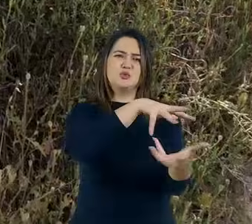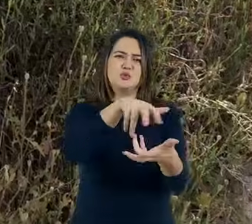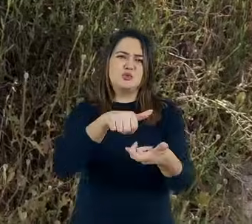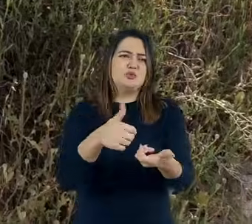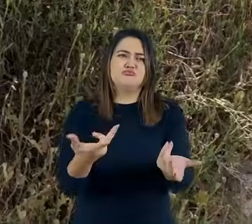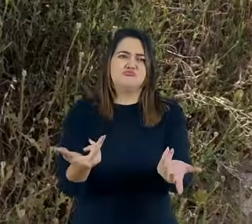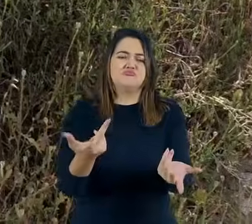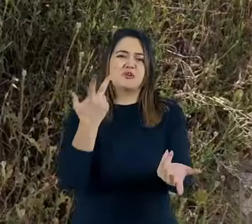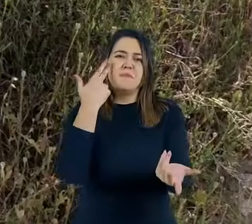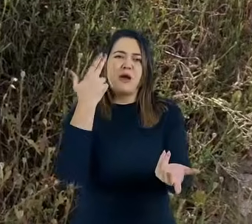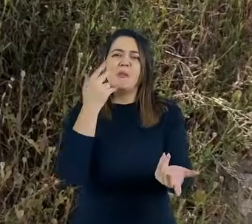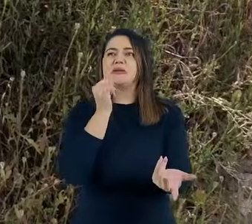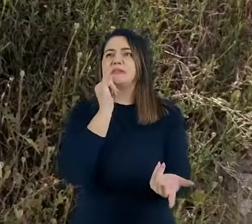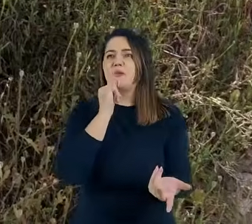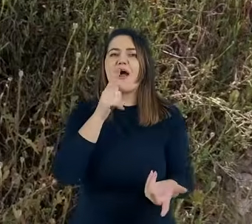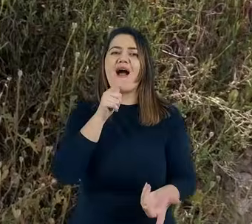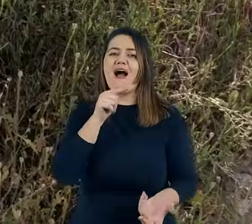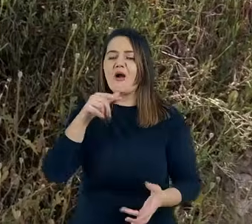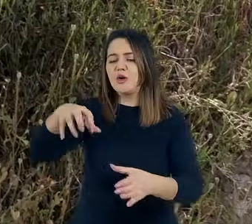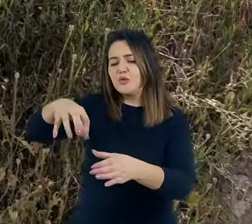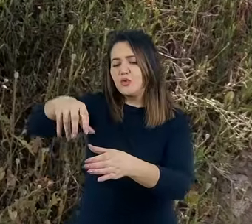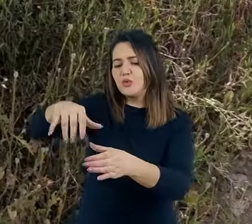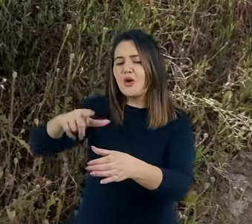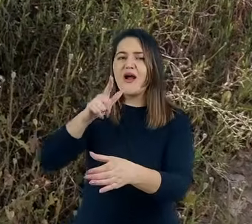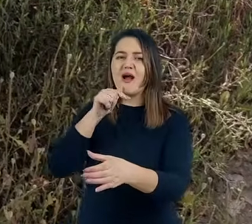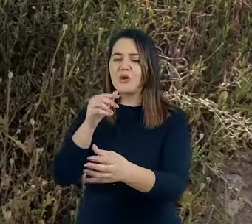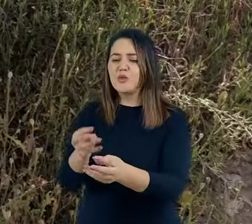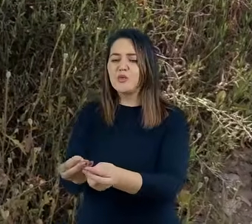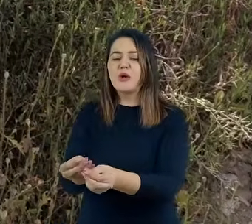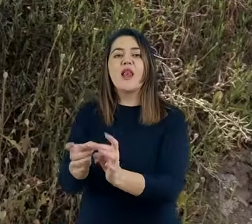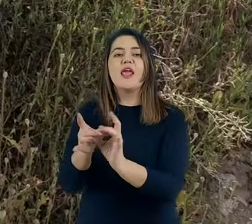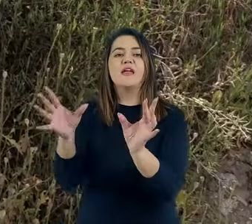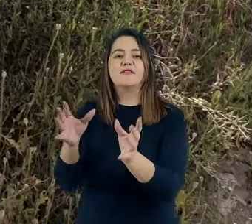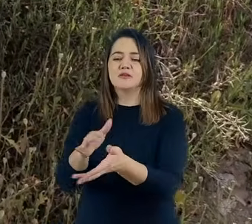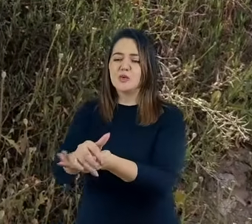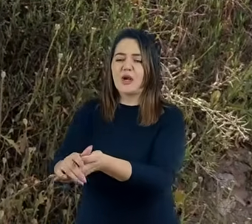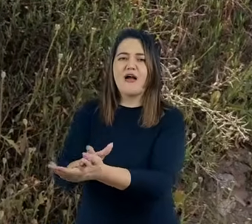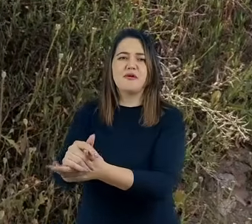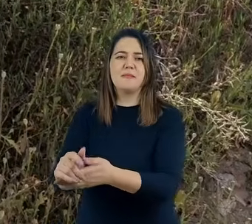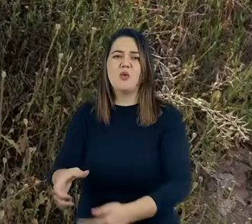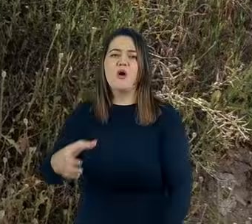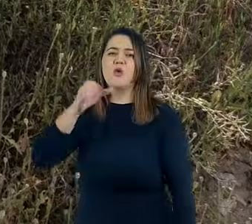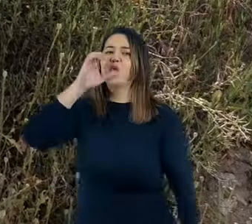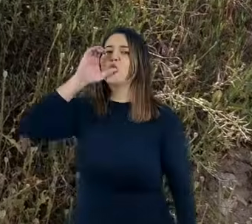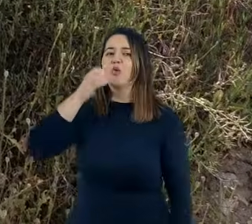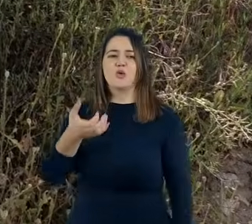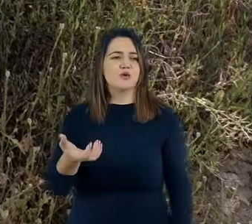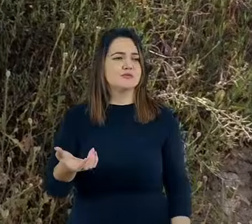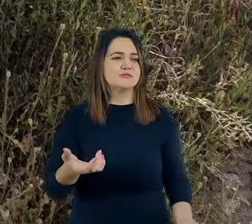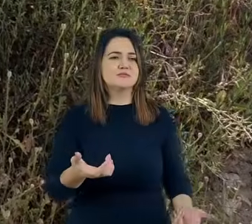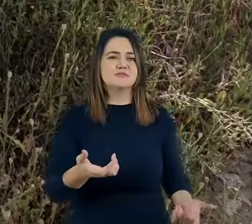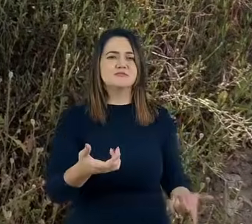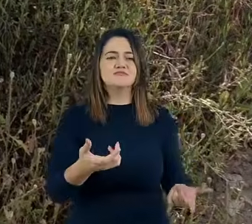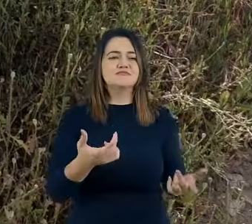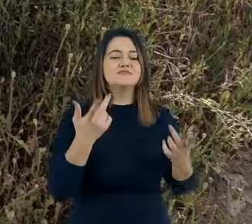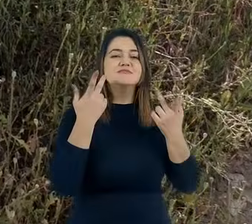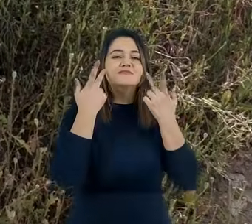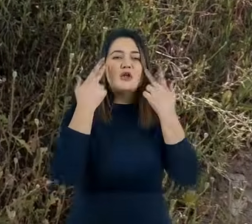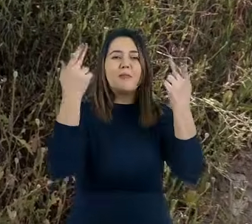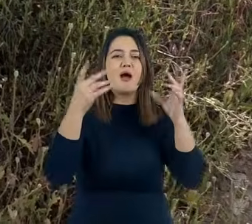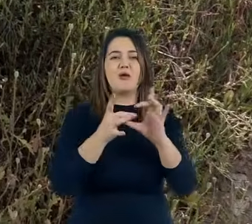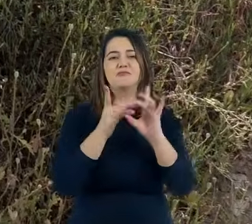beber um copo d'água basta abrir a geladeira e pegar uma água gelada, ou às vezes até um outro suco ou um